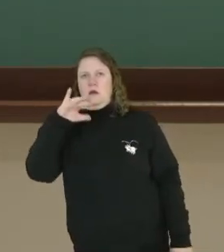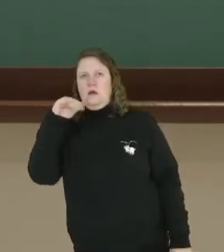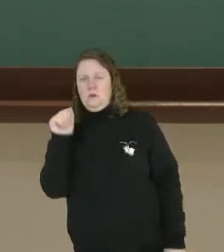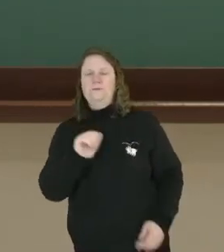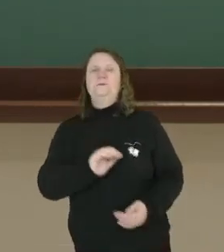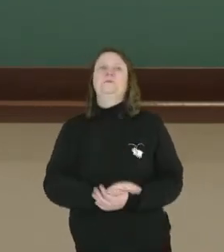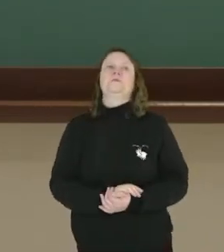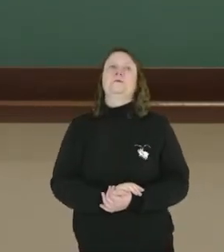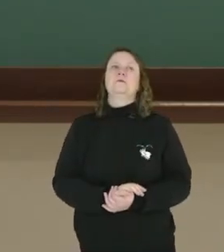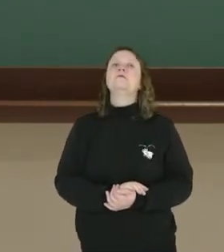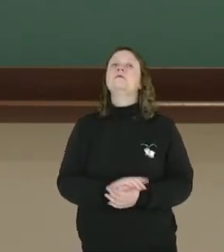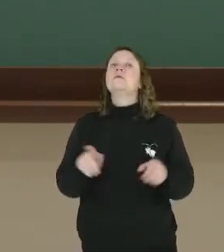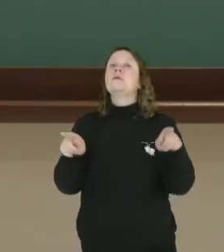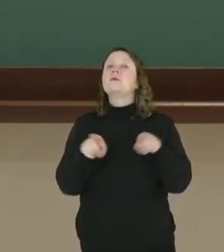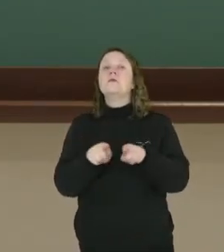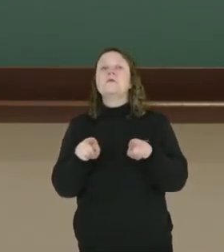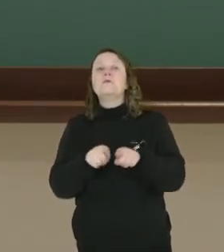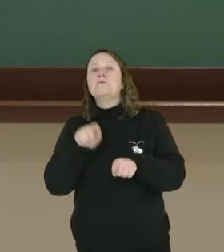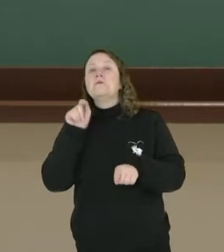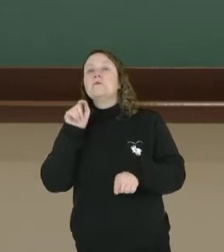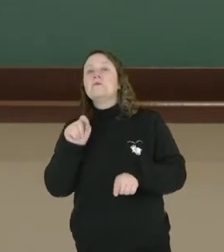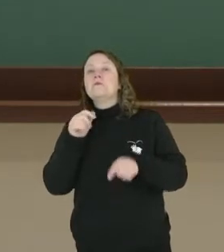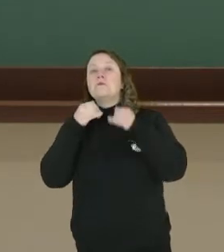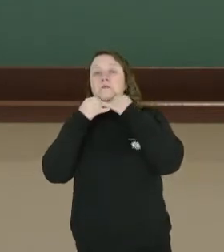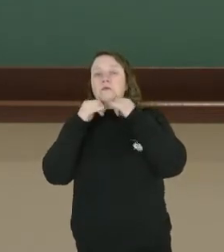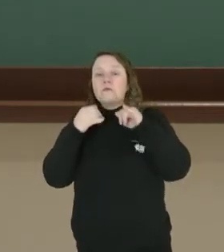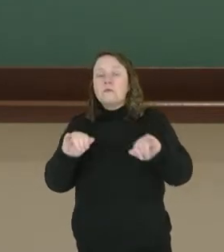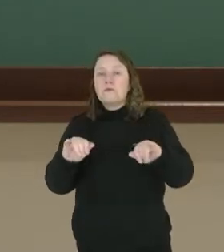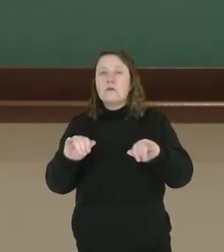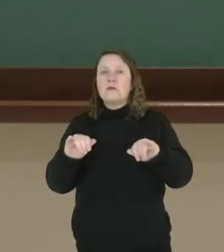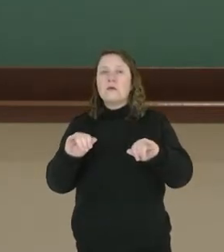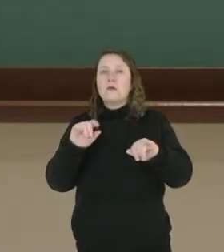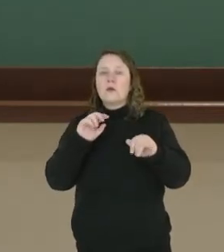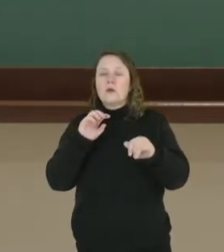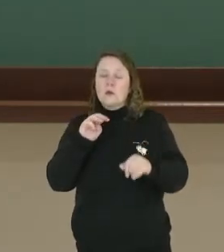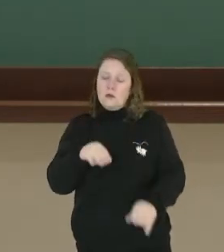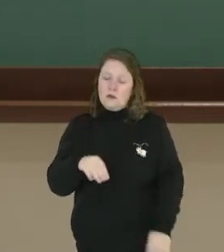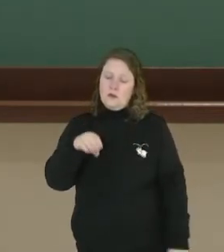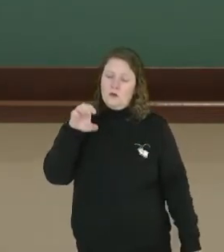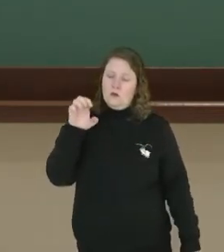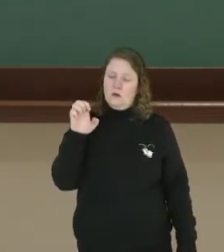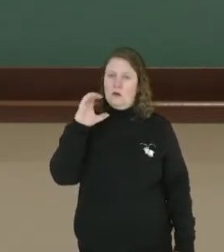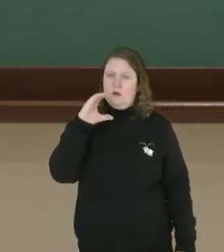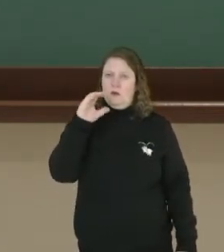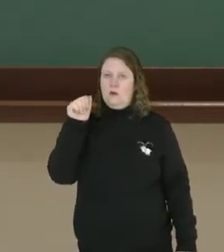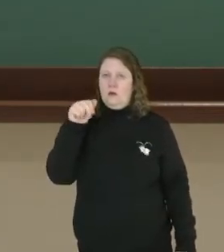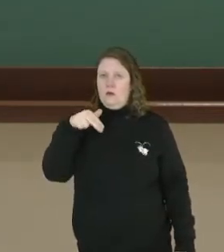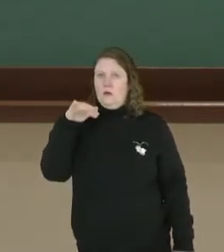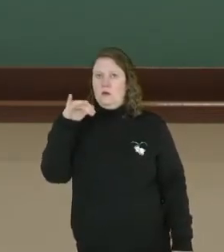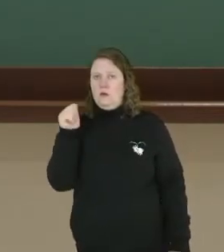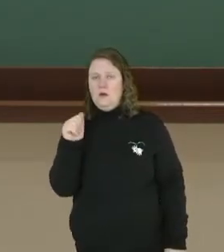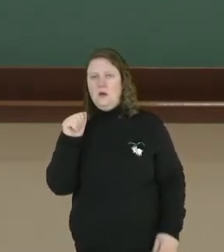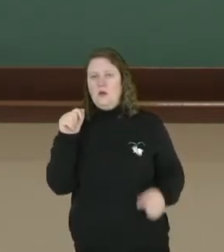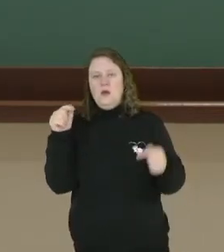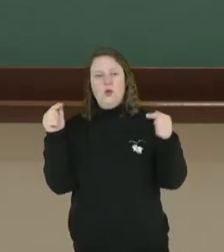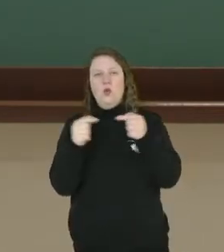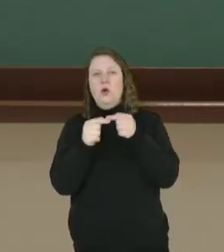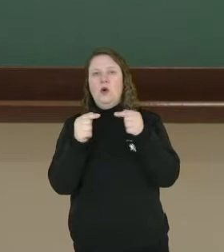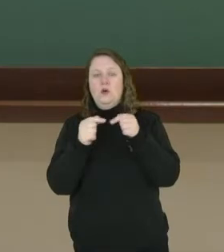potenciais formam a chamada energia mecânica, que são as energias que são relacionadas com o